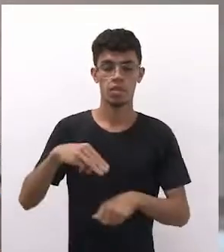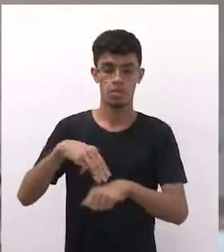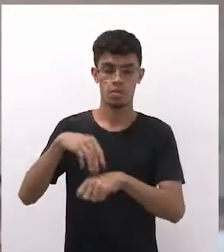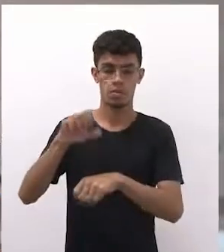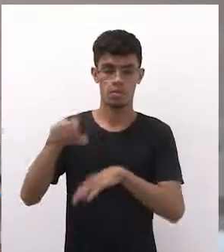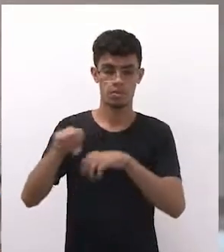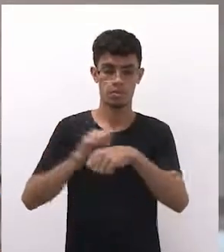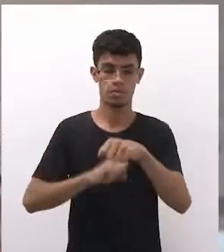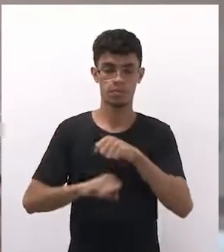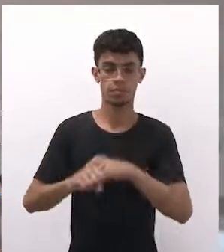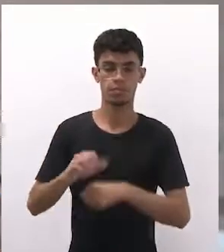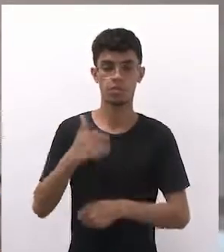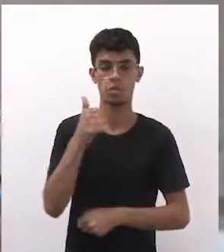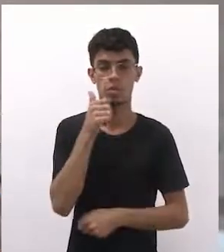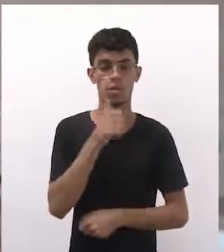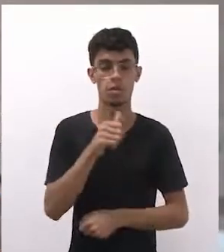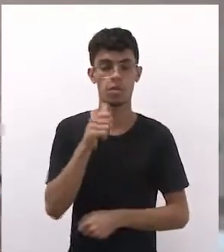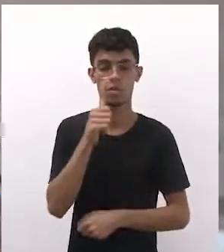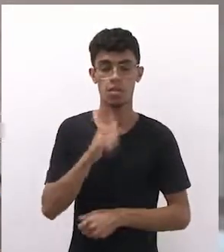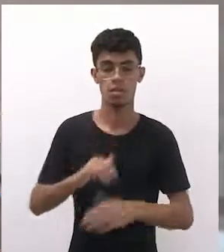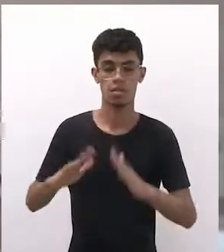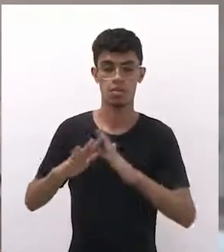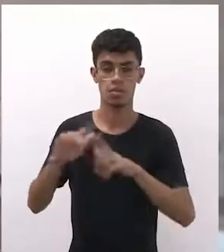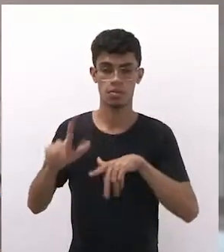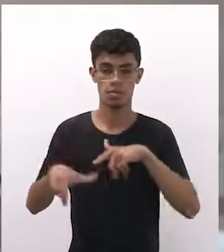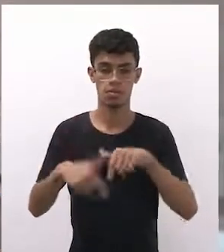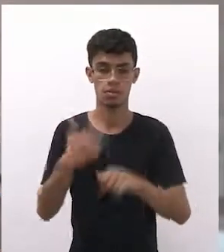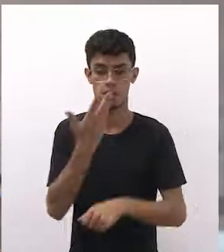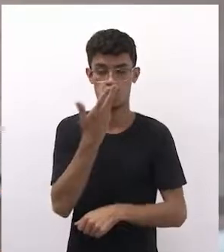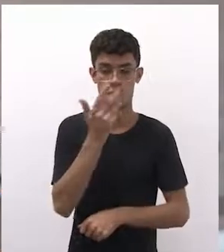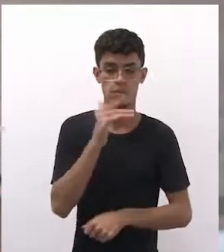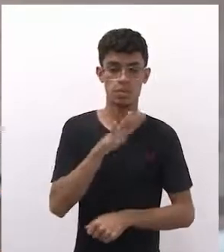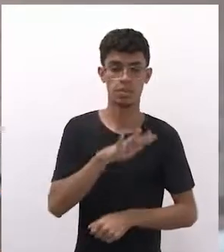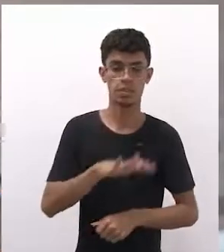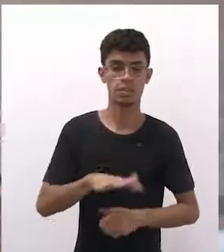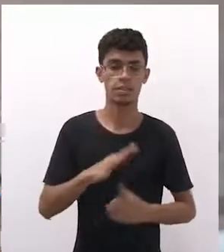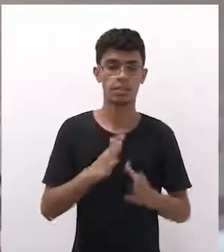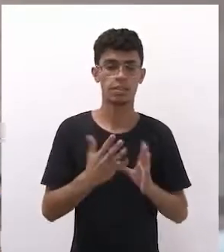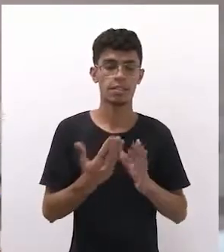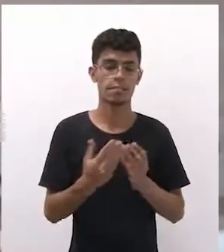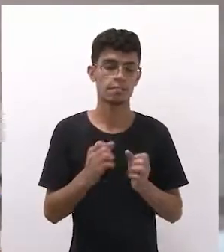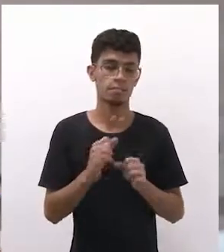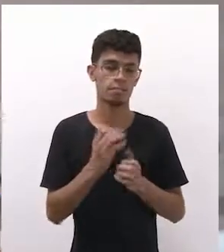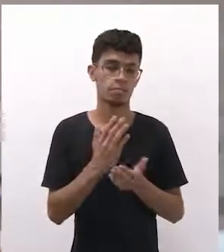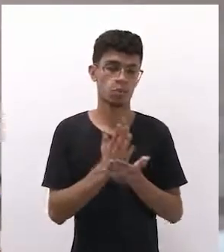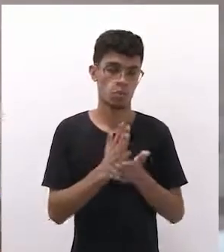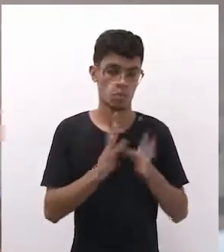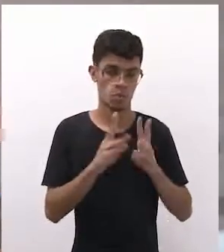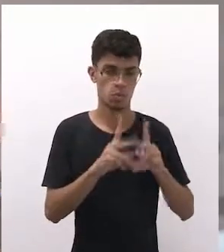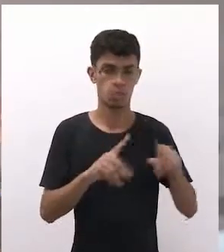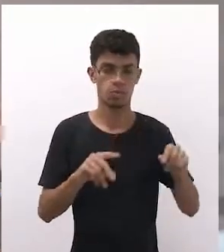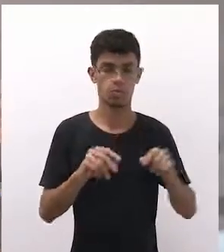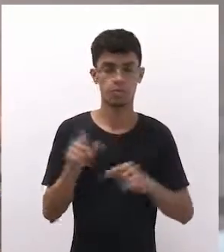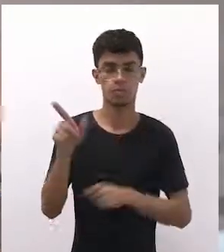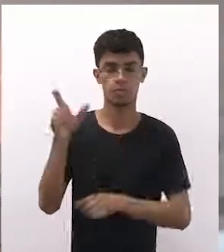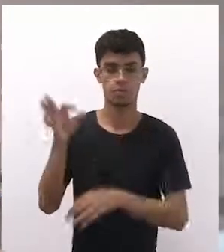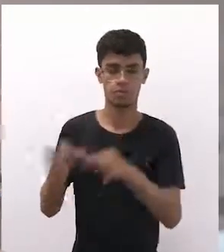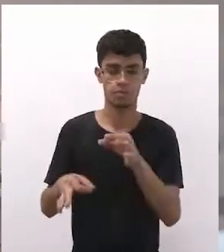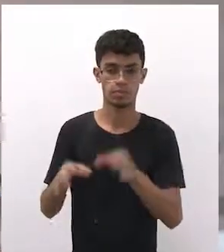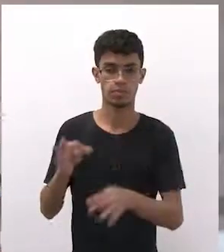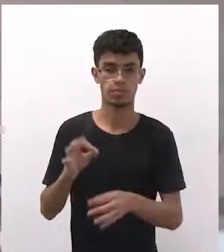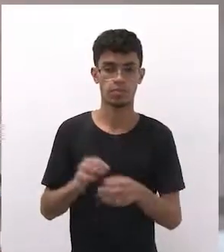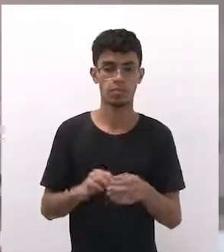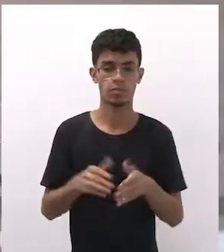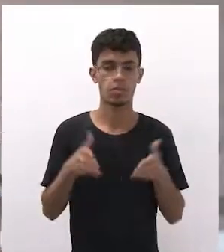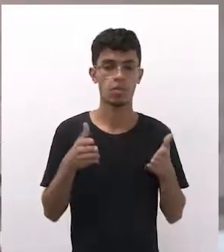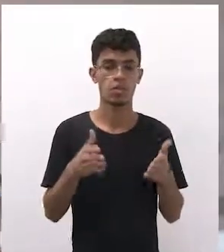Meninas Domésticas e Infâncias Destruídas, e que dialogam muito com a própria trajetória de vida dela. Ela é juíza,